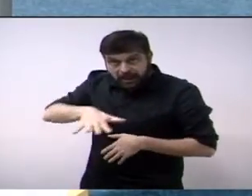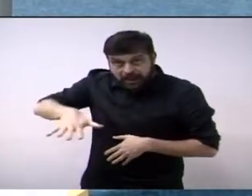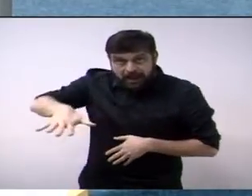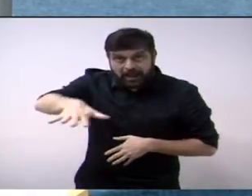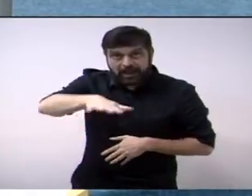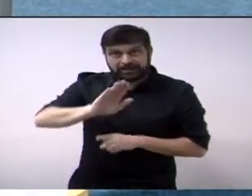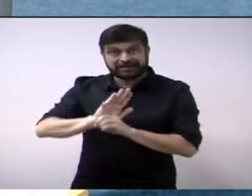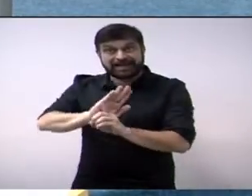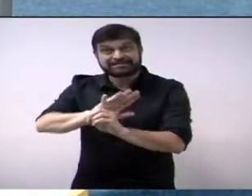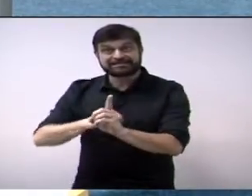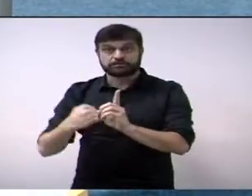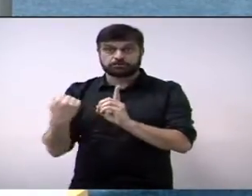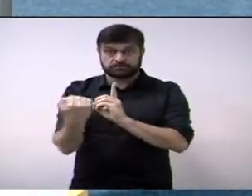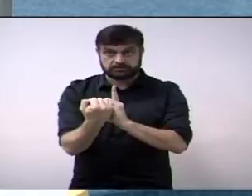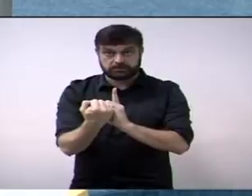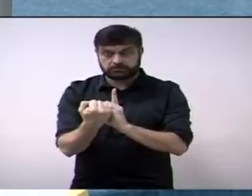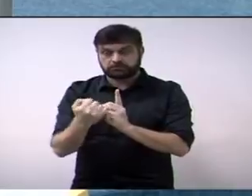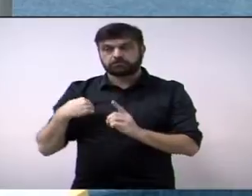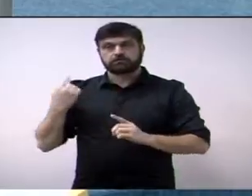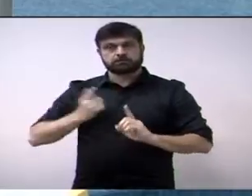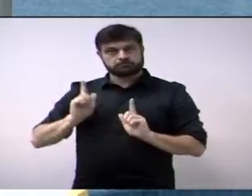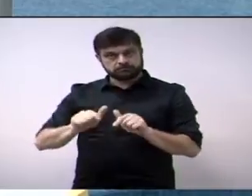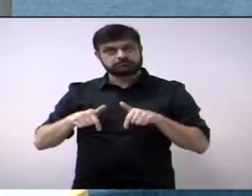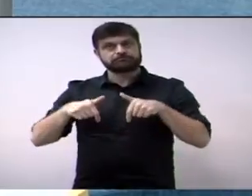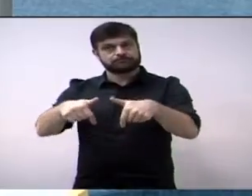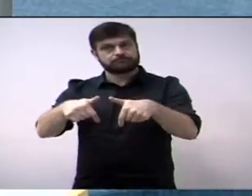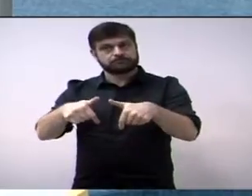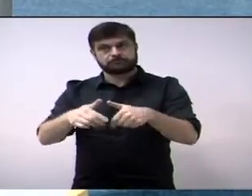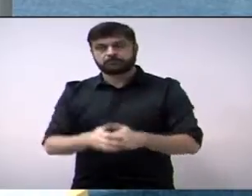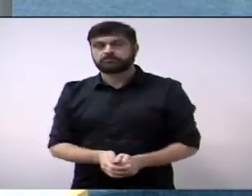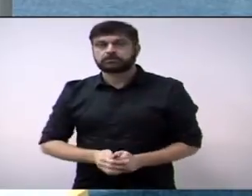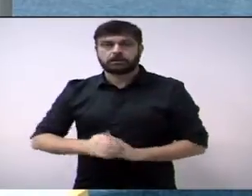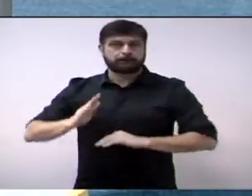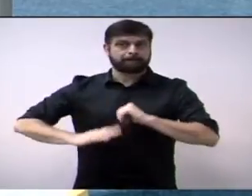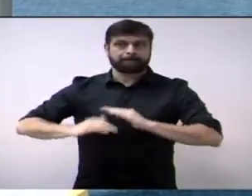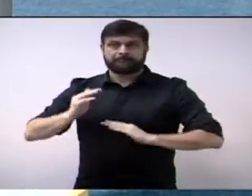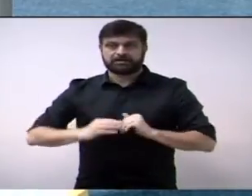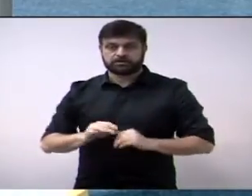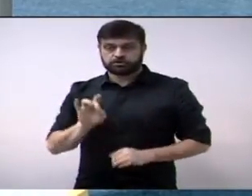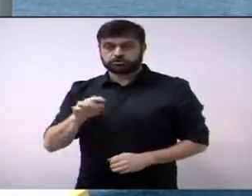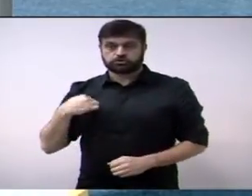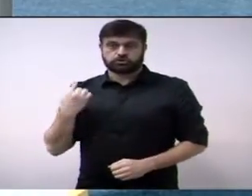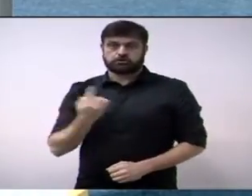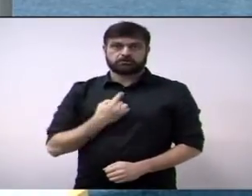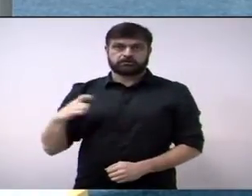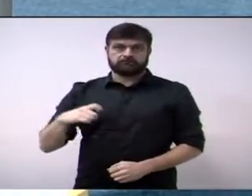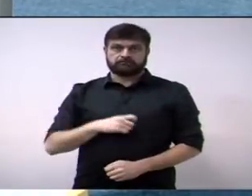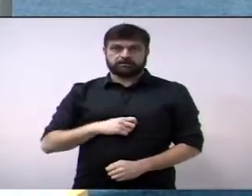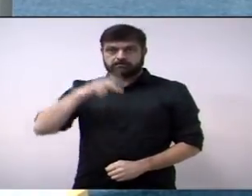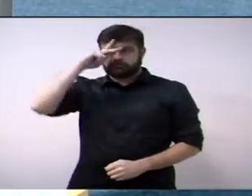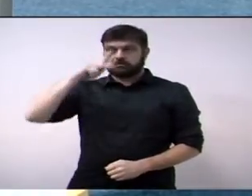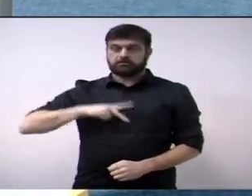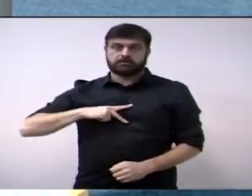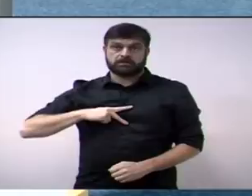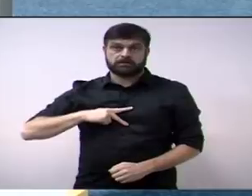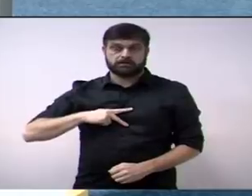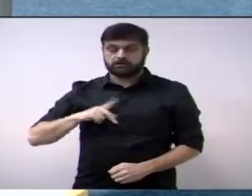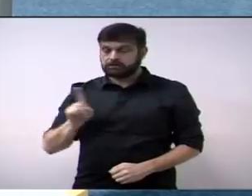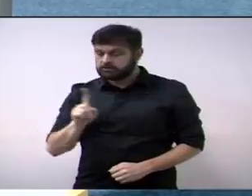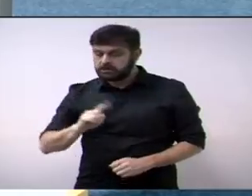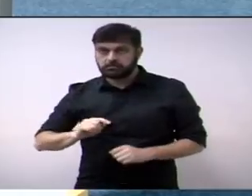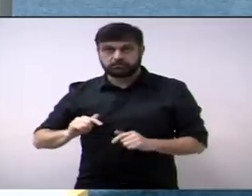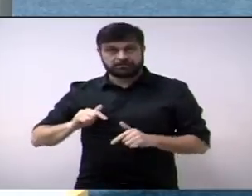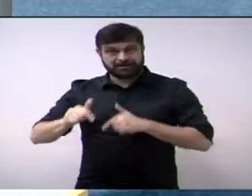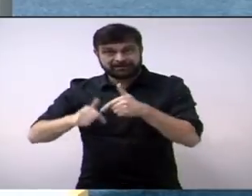também. Então, nós estamos batalhando, e que não é só uma iniciativa do gabinete da vereadora Fábia Ramalho, e sim